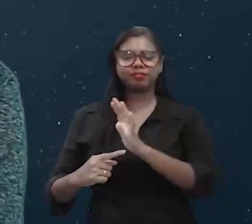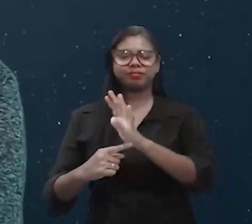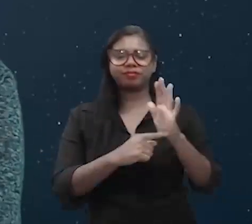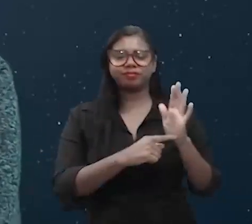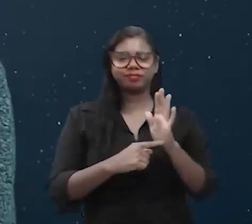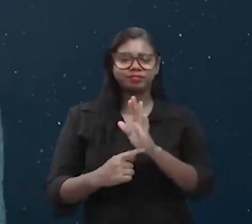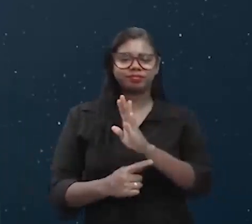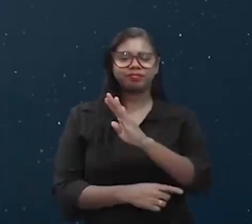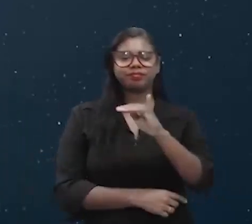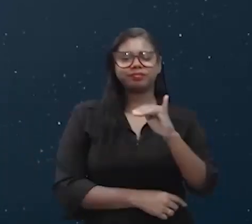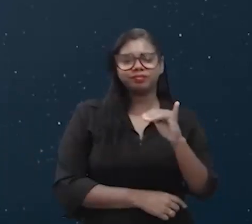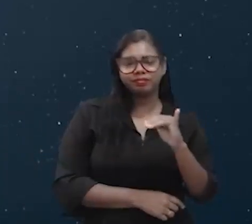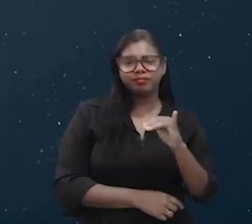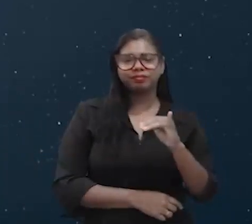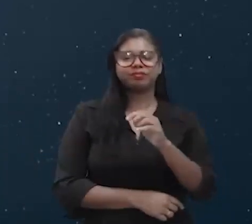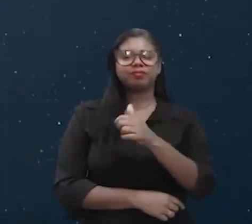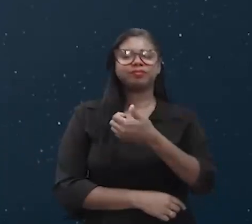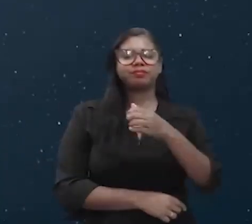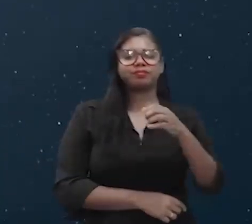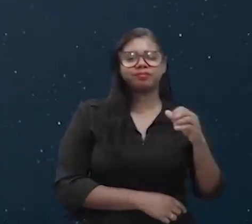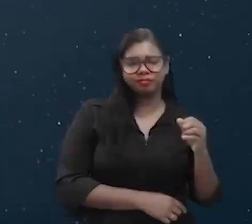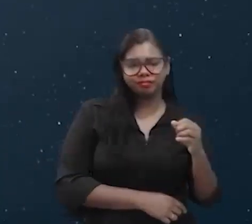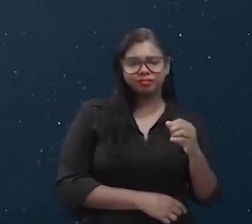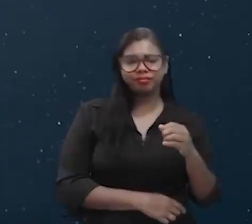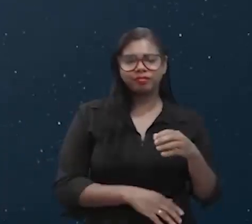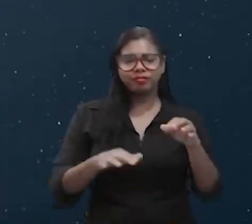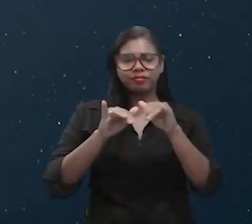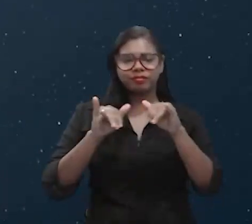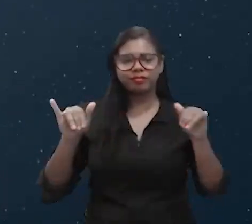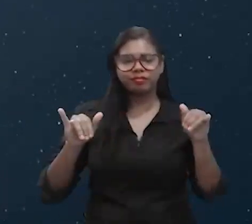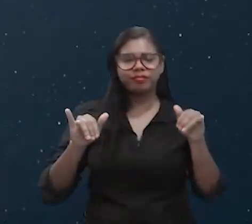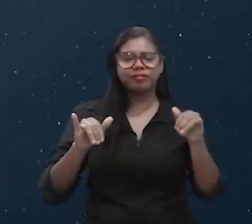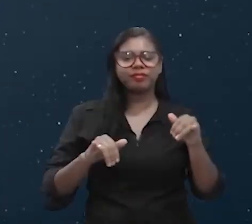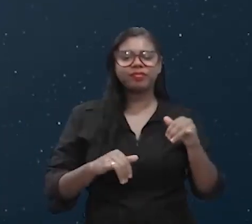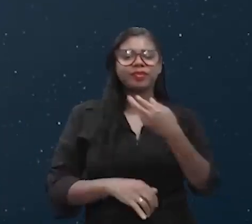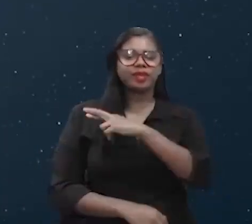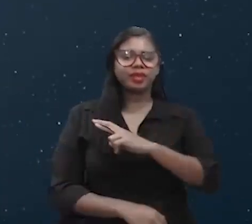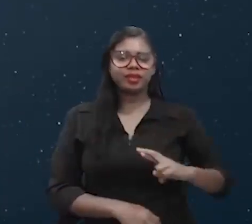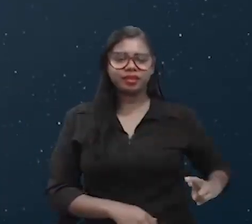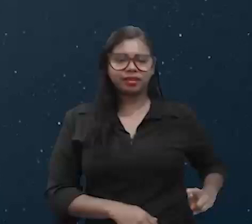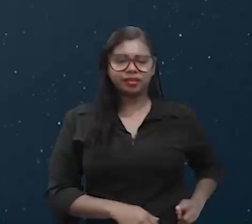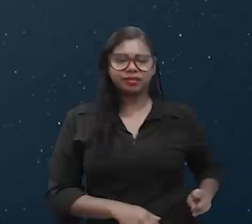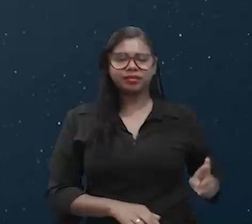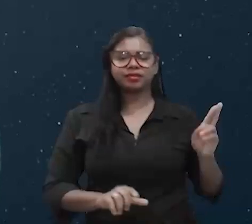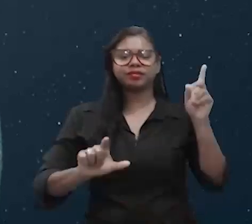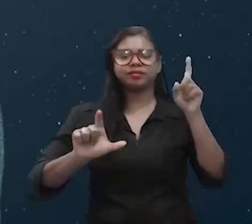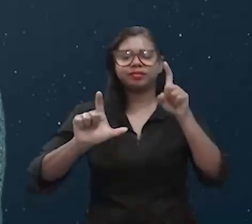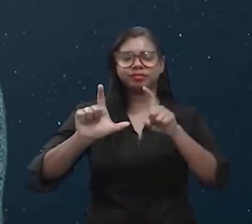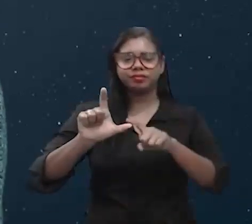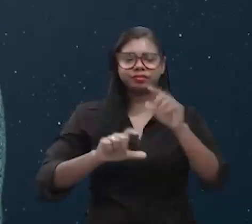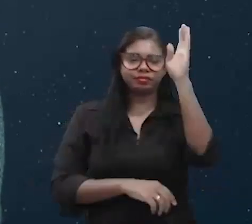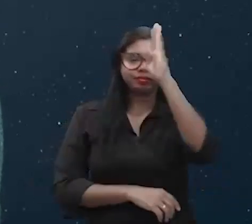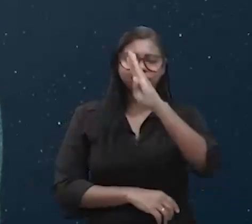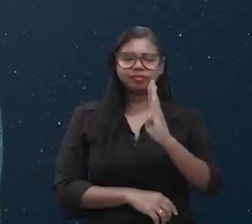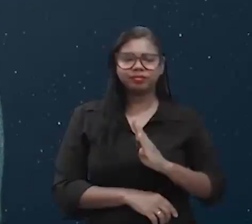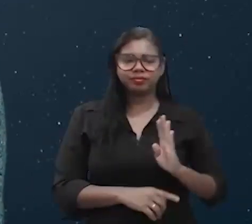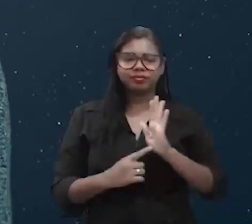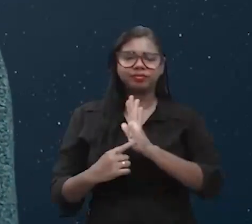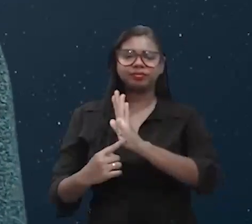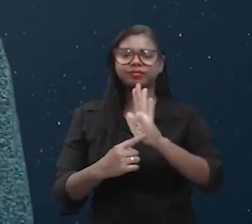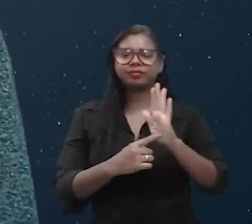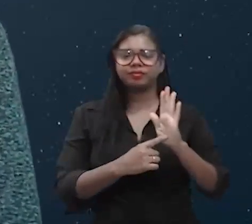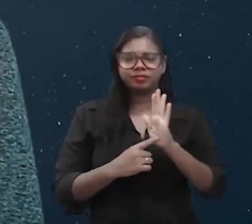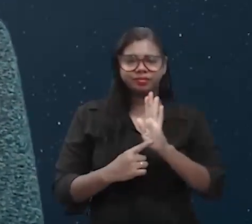da Proclamação da República, da Independência do Brasil, me equivoquei, da Independência do Brasil, e